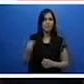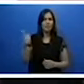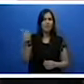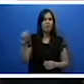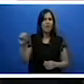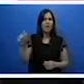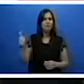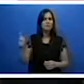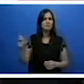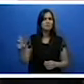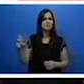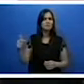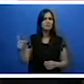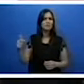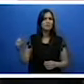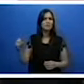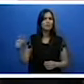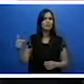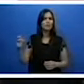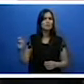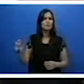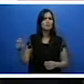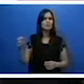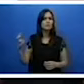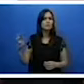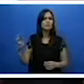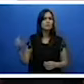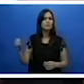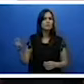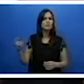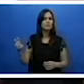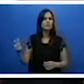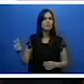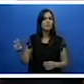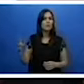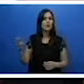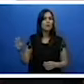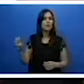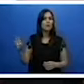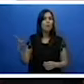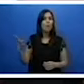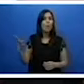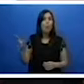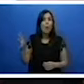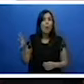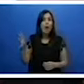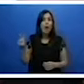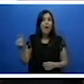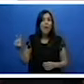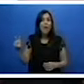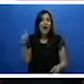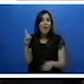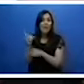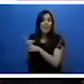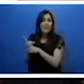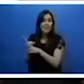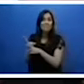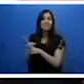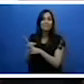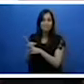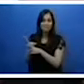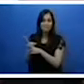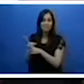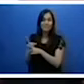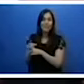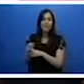10, 15, 20, 25, 30, 35, 40, 45. Ops, encontrei. Então, você